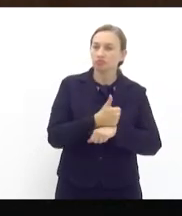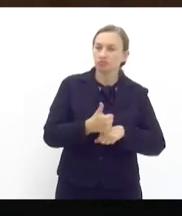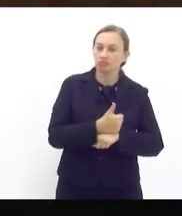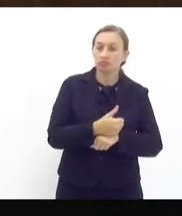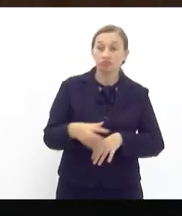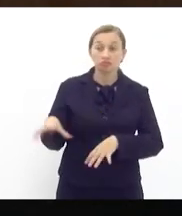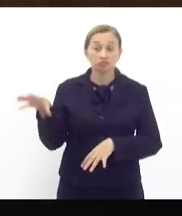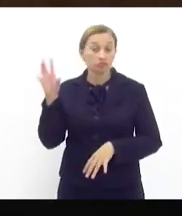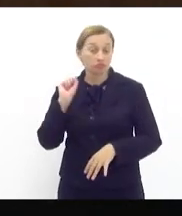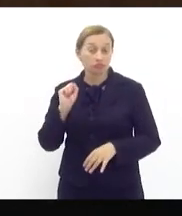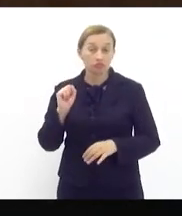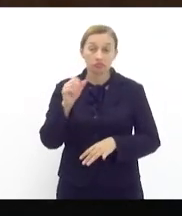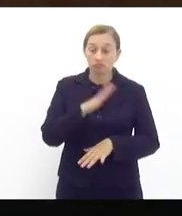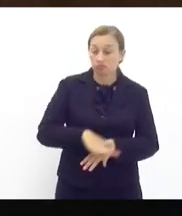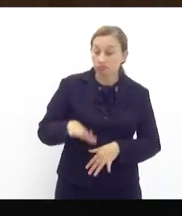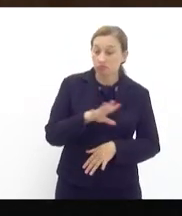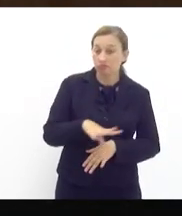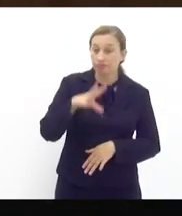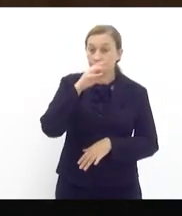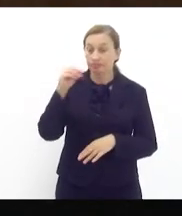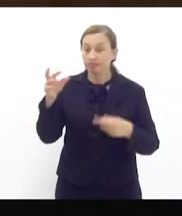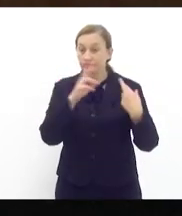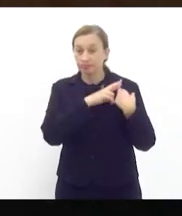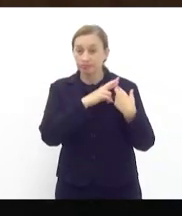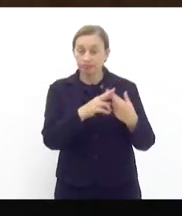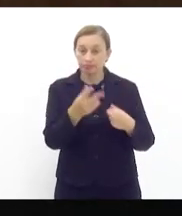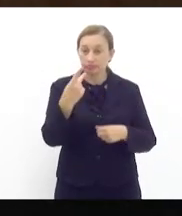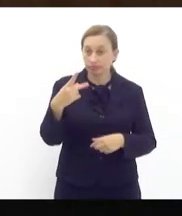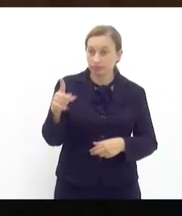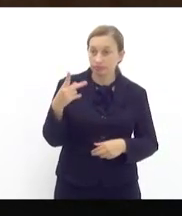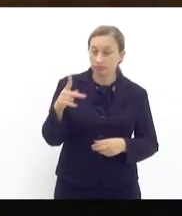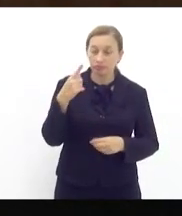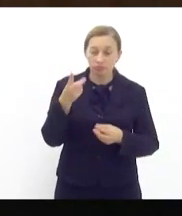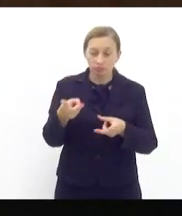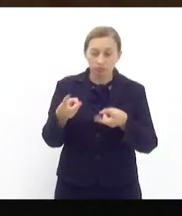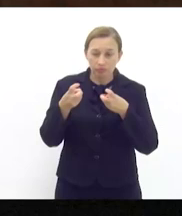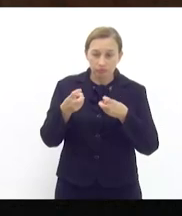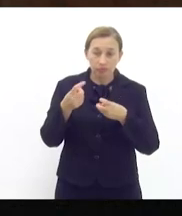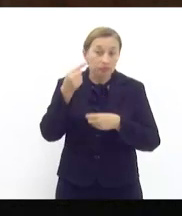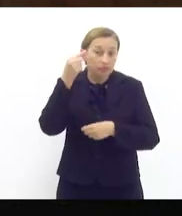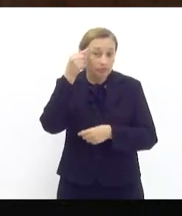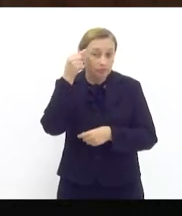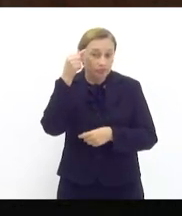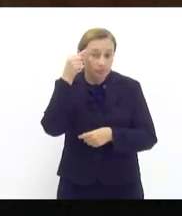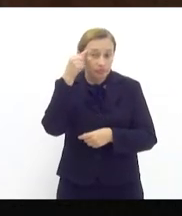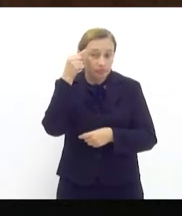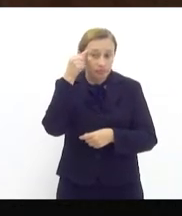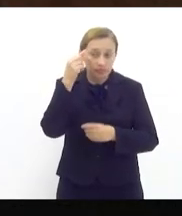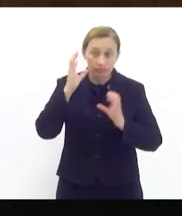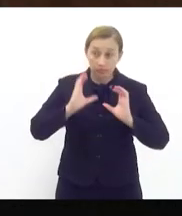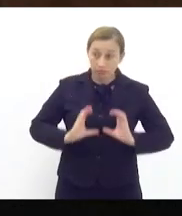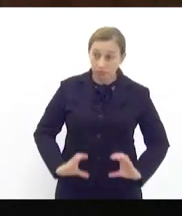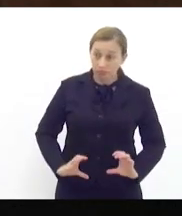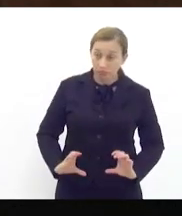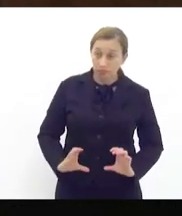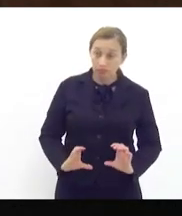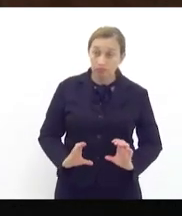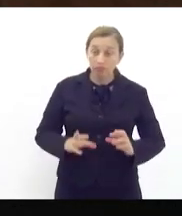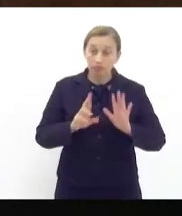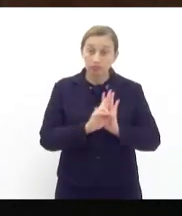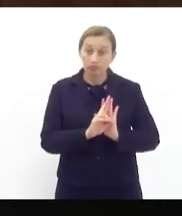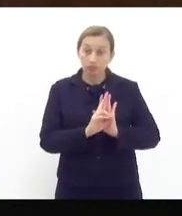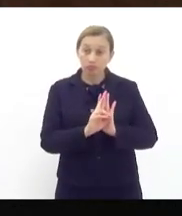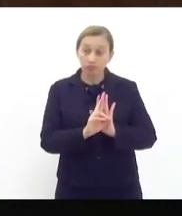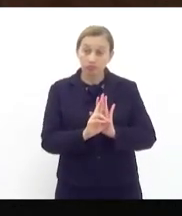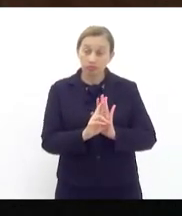da criança ou dos adolescentes de seus responsáveis em identificando pensamentos ou posturas que representem o